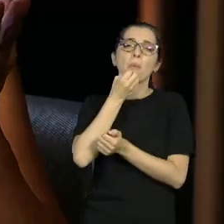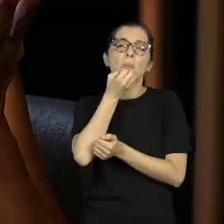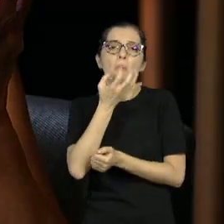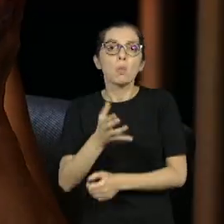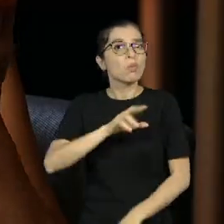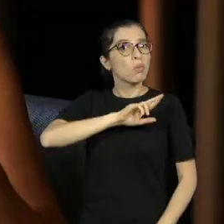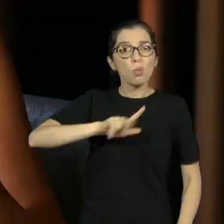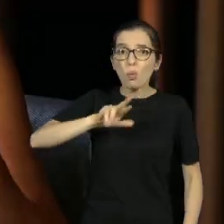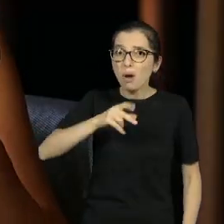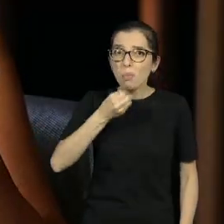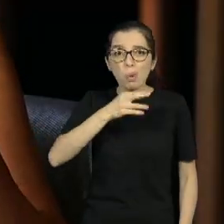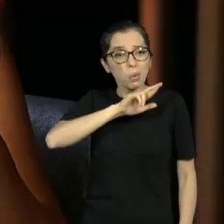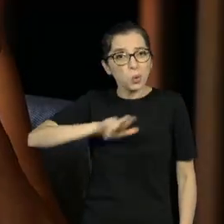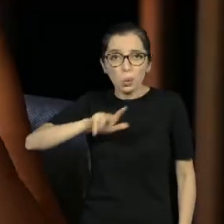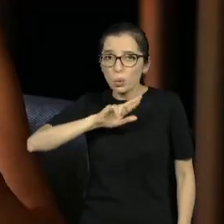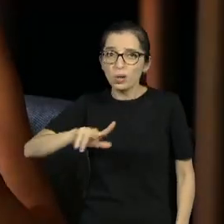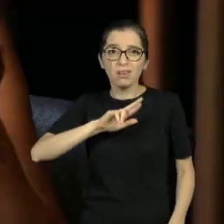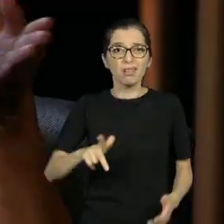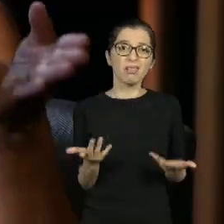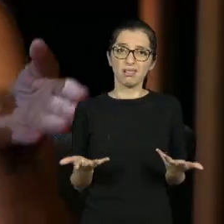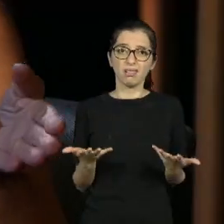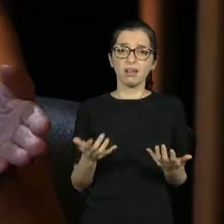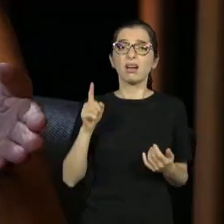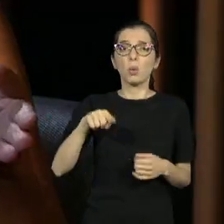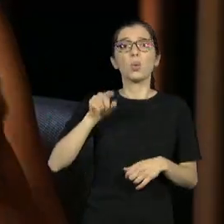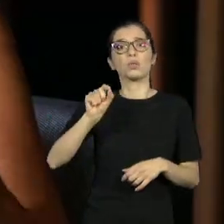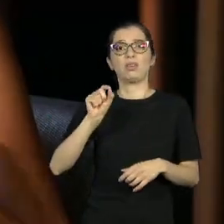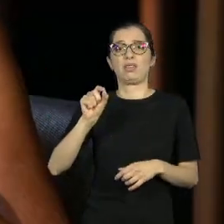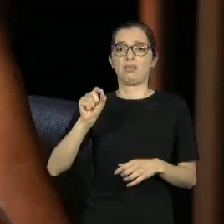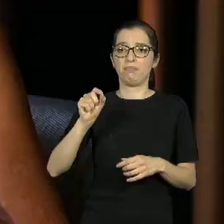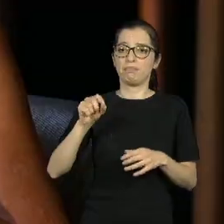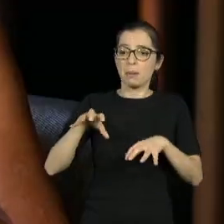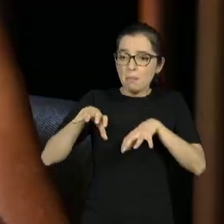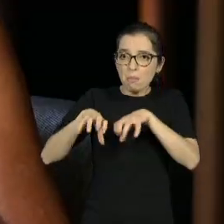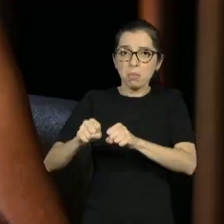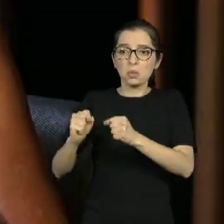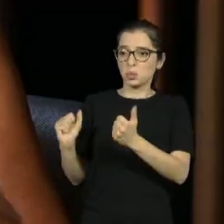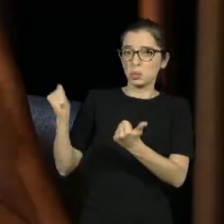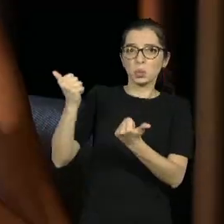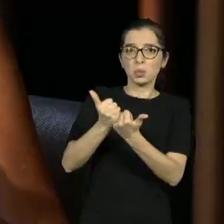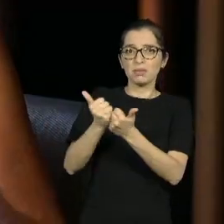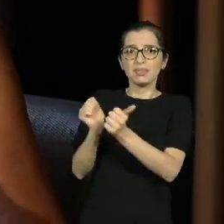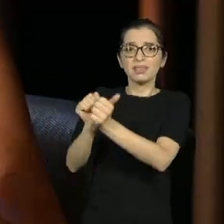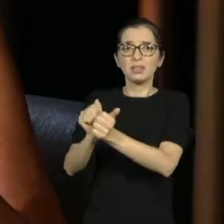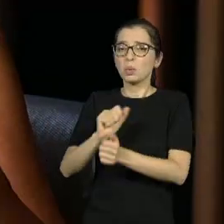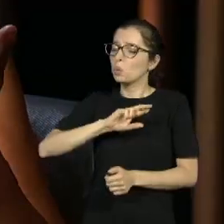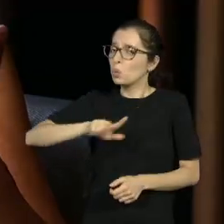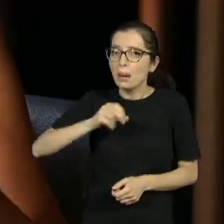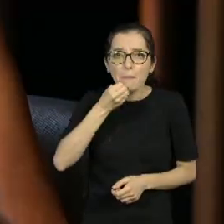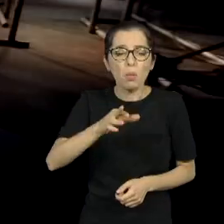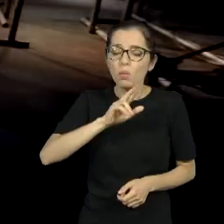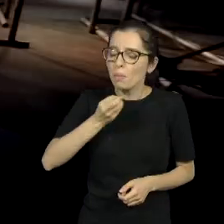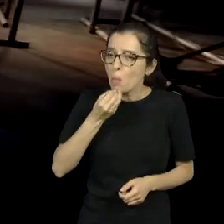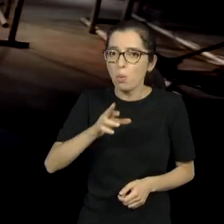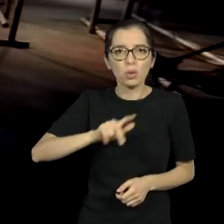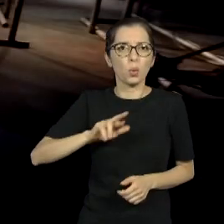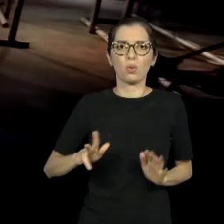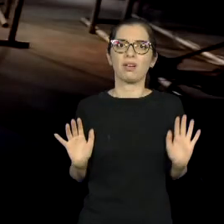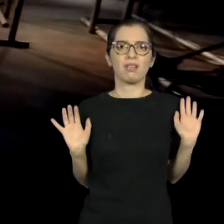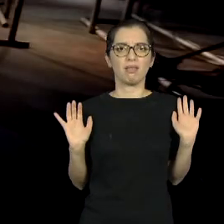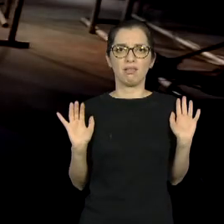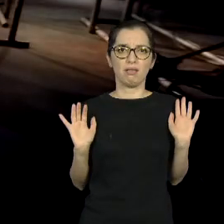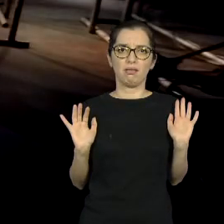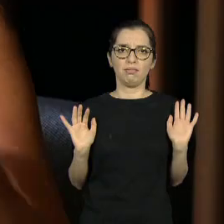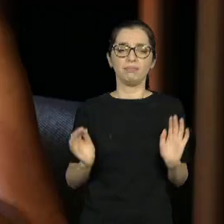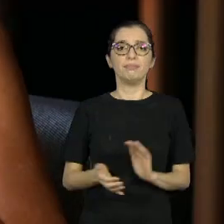boa não existe não existe um sistema que pressupõe a posse de uma pessoa por outra pessoa que seja bom um existe a